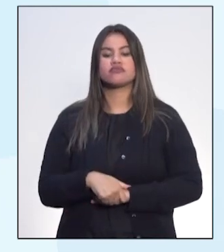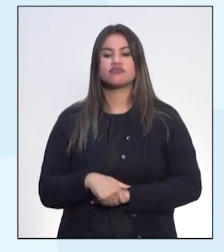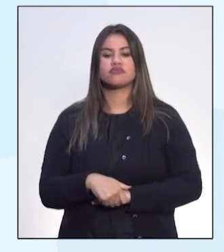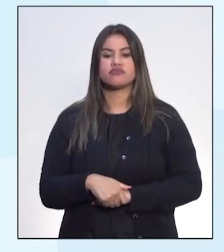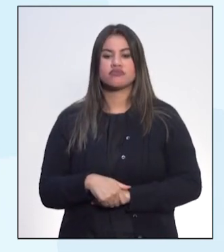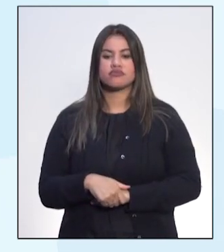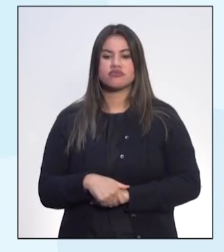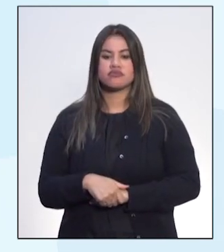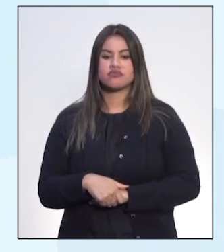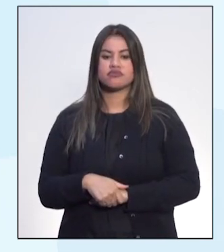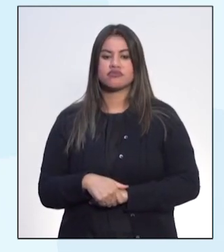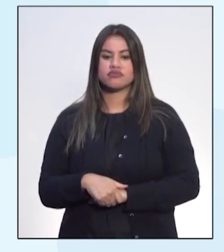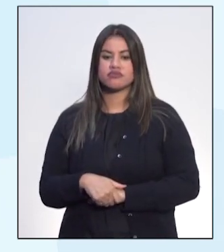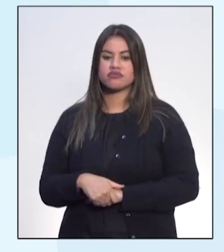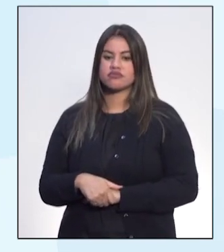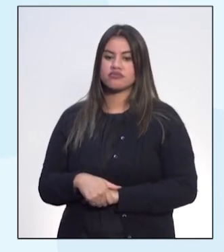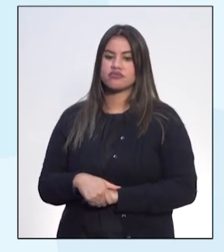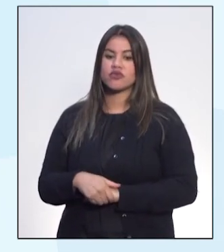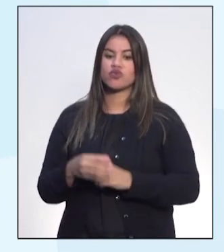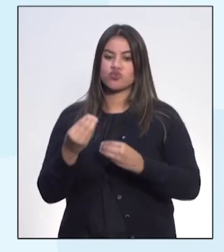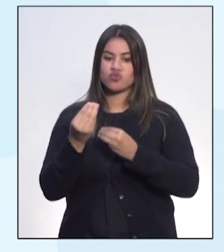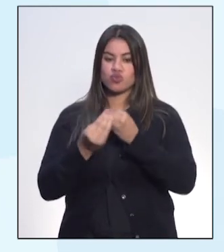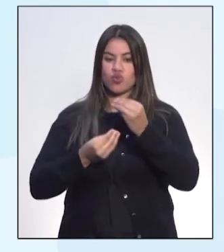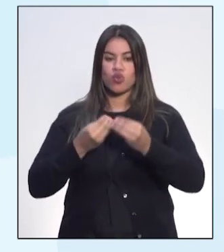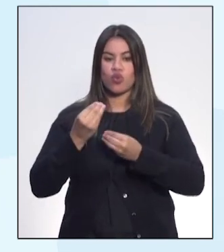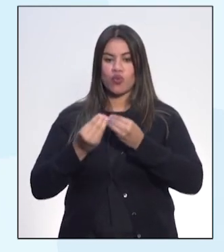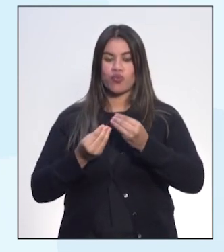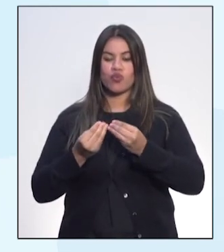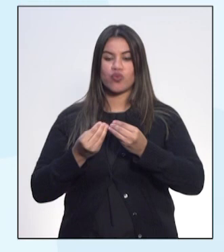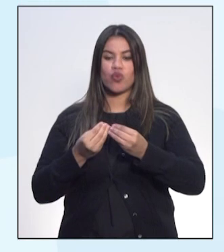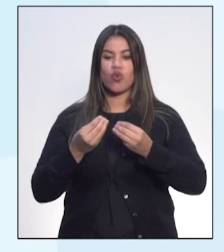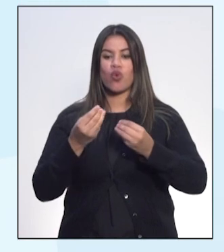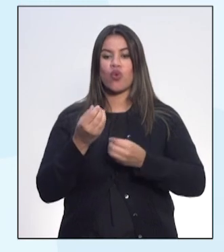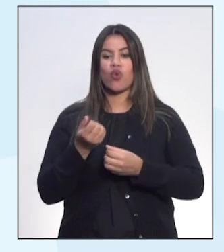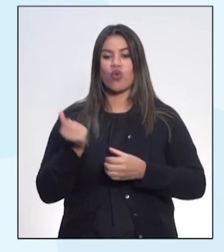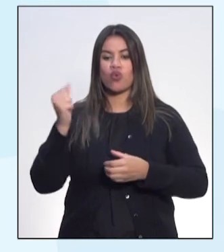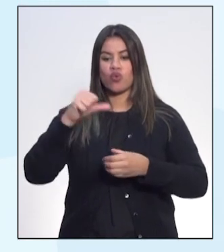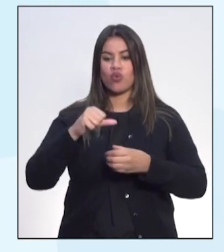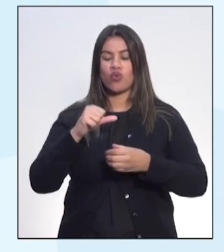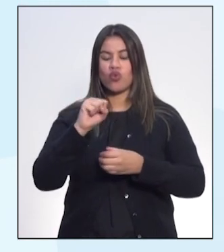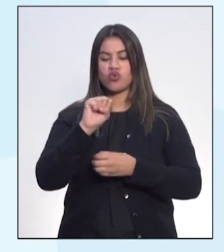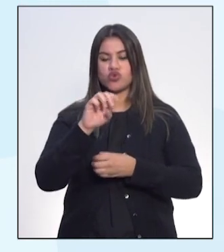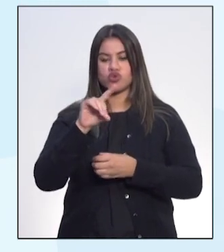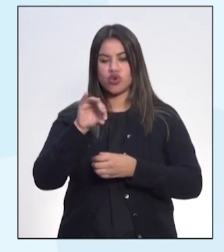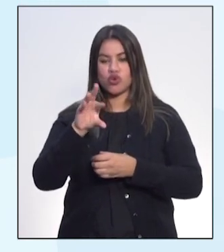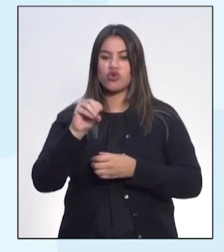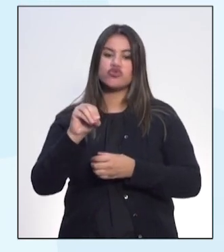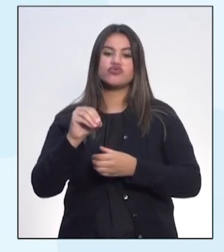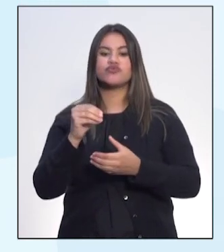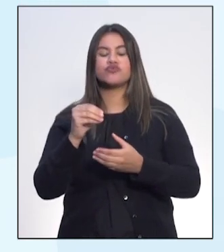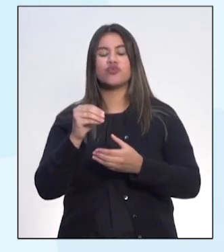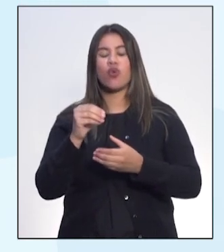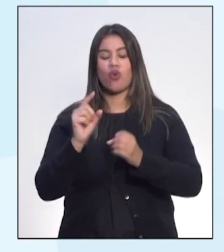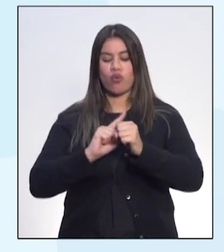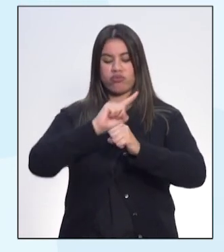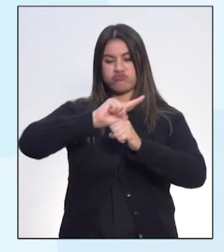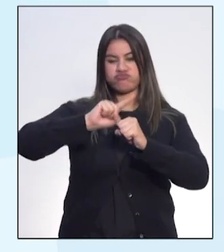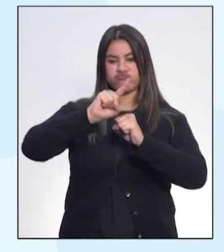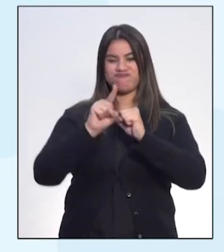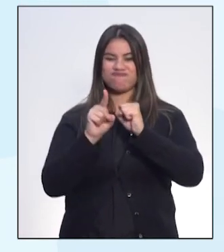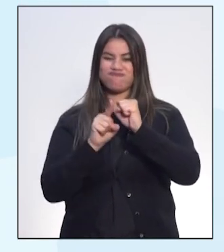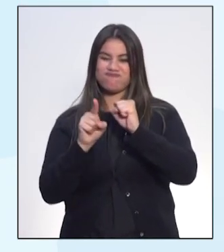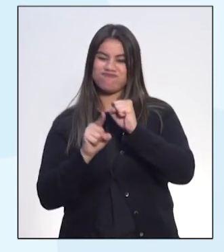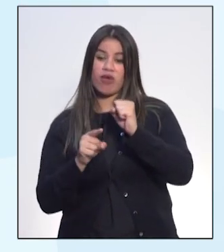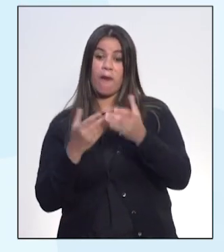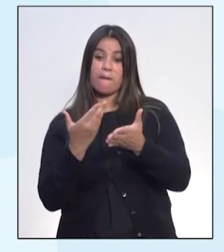nome científico dele. Então, o que acontece? O sódio vai perder esse elétron para o cloro, ficando